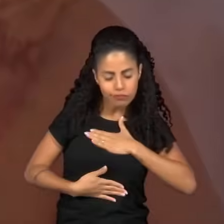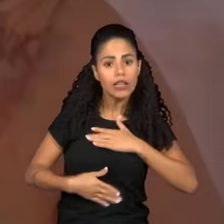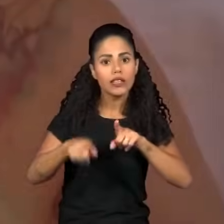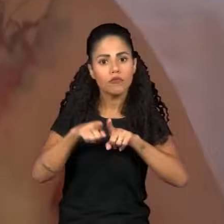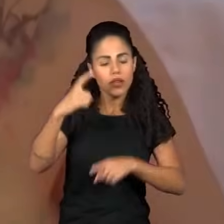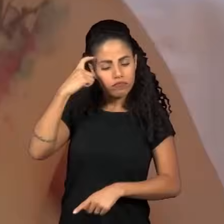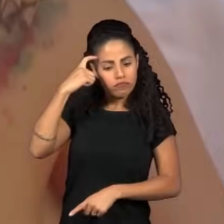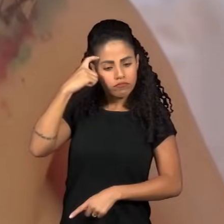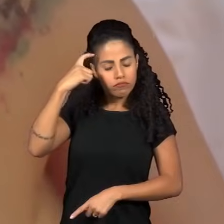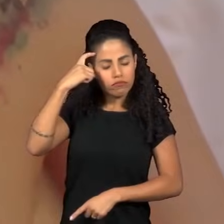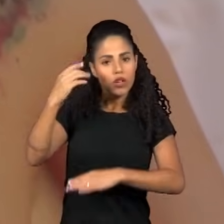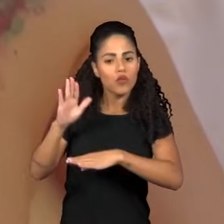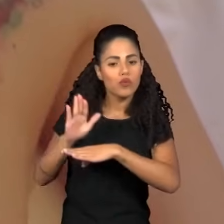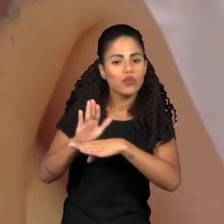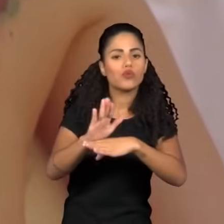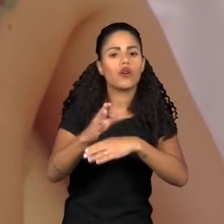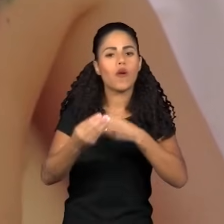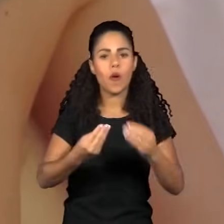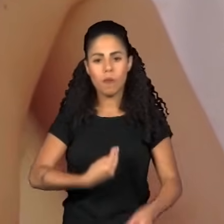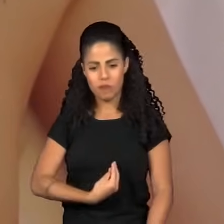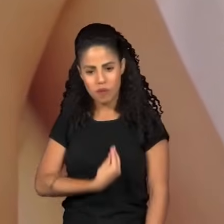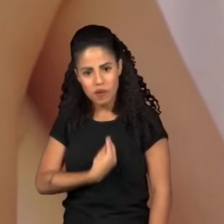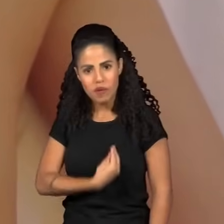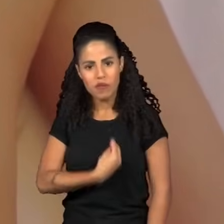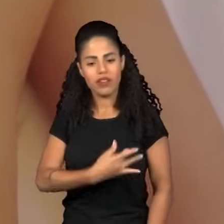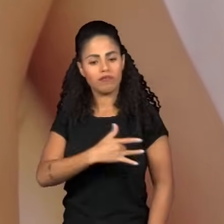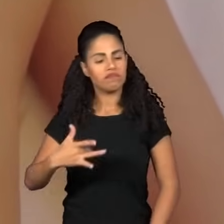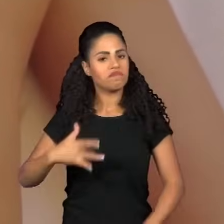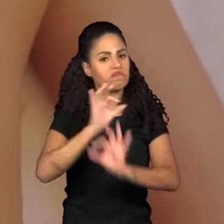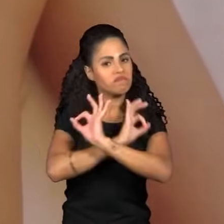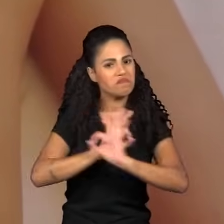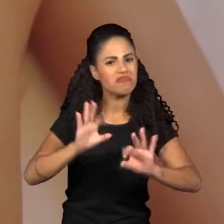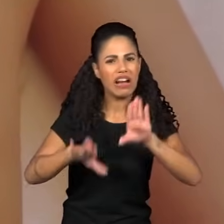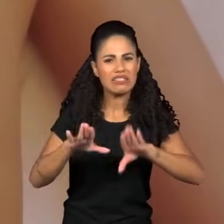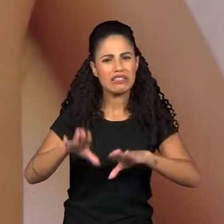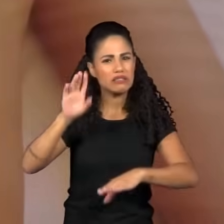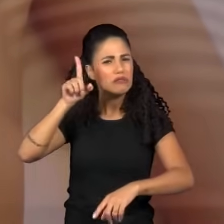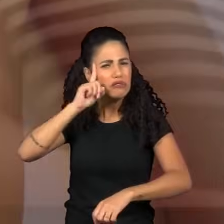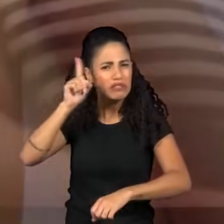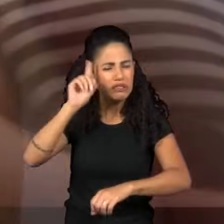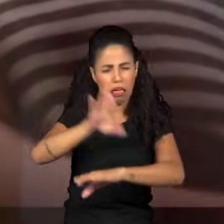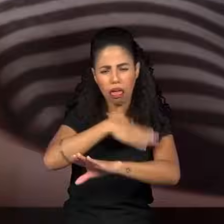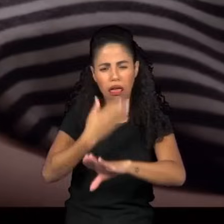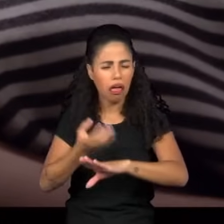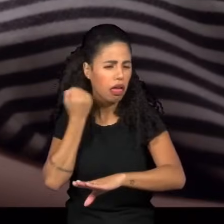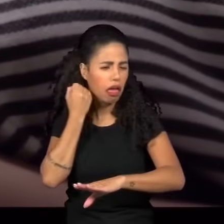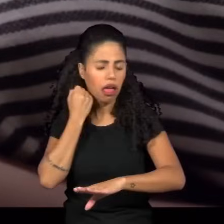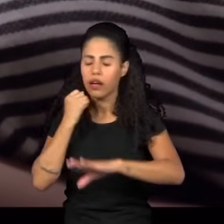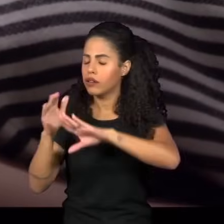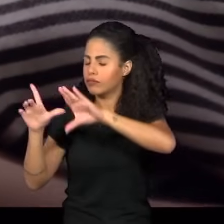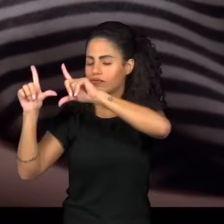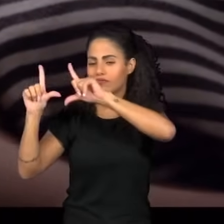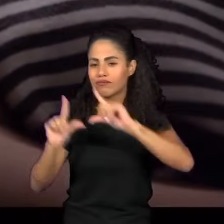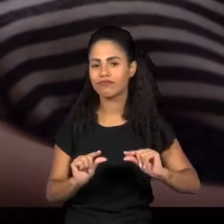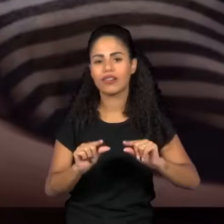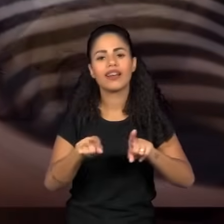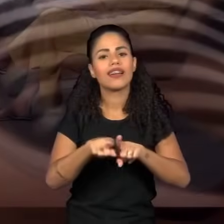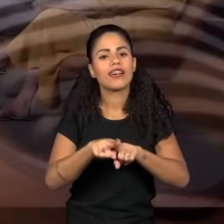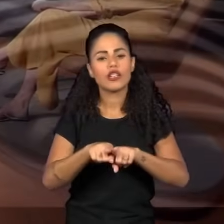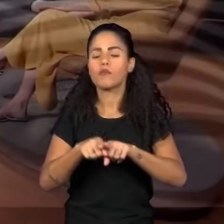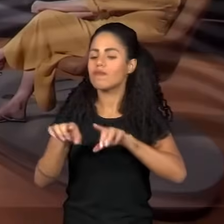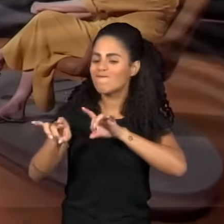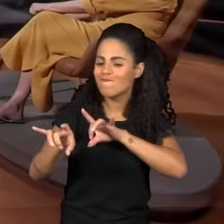mental, fundamentais para uma vida saudável em meio ao estresse da sociedade em que vivemos, cada vez mais complexa